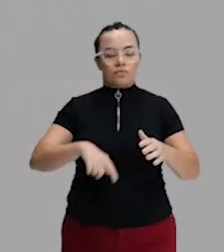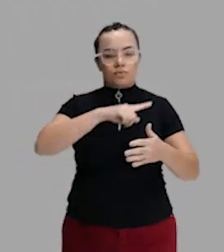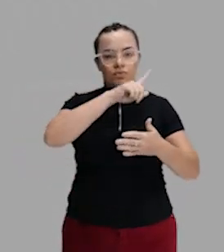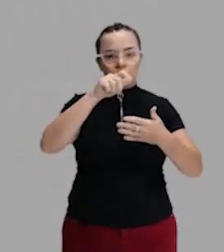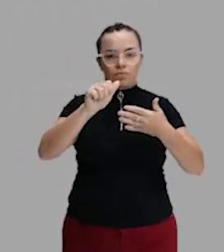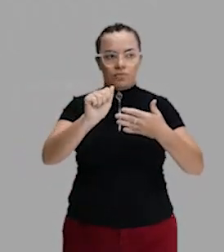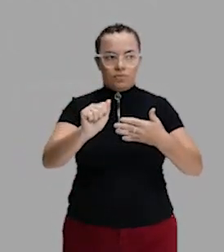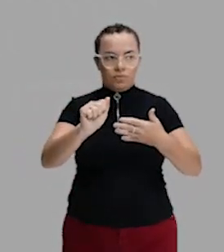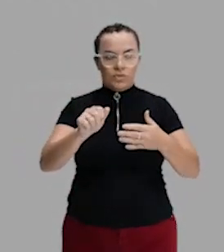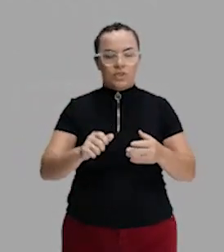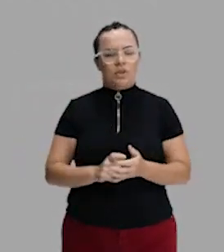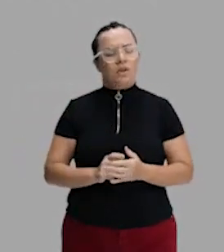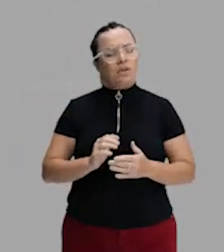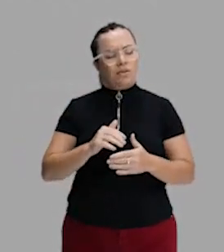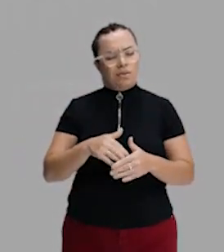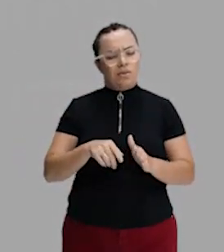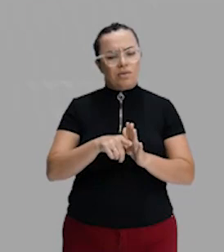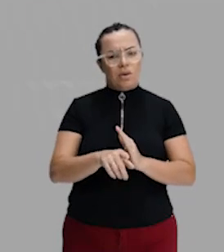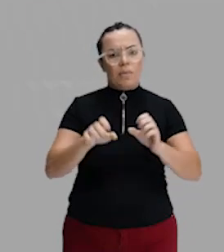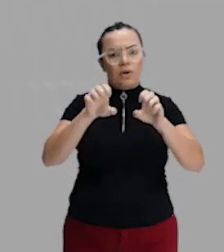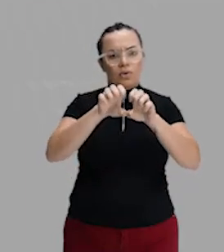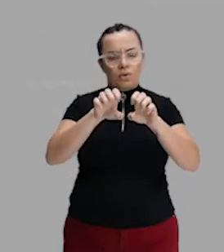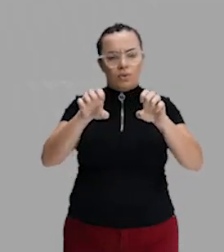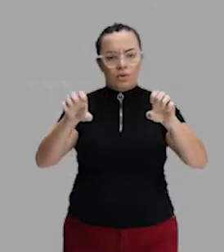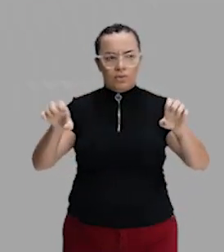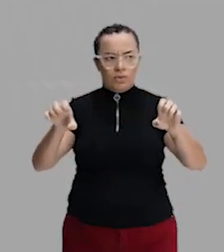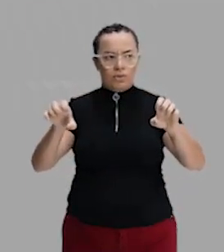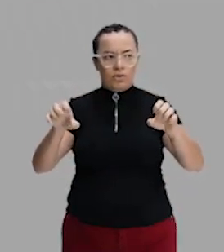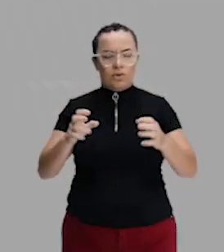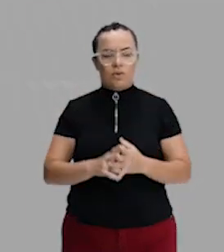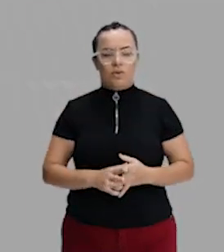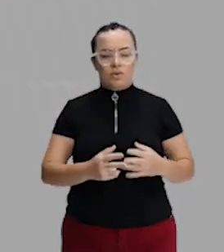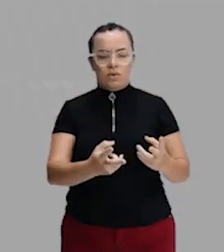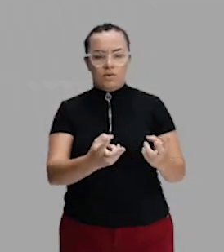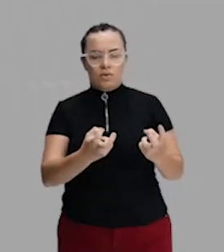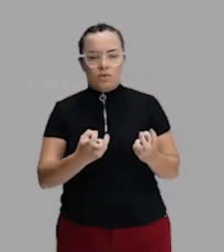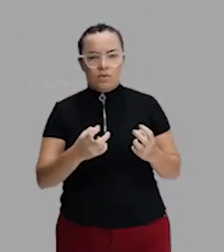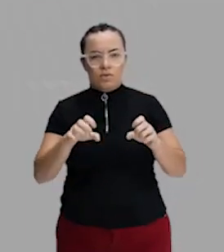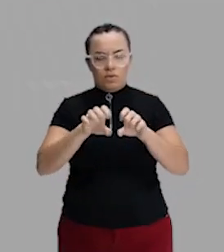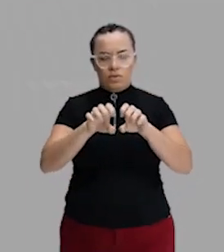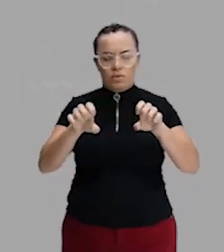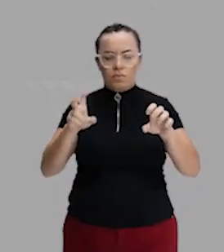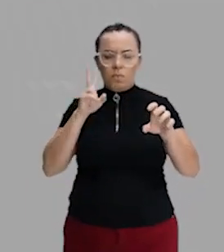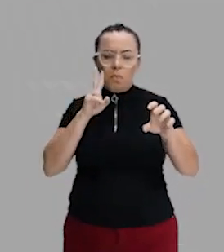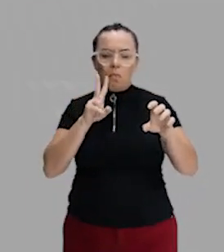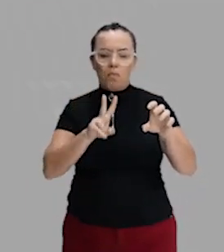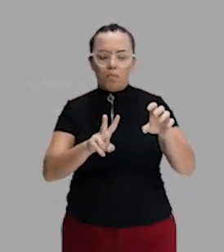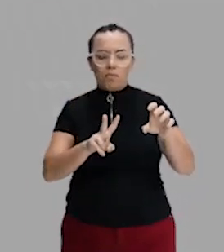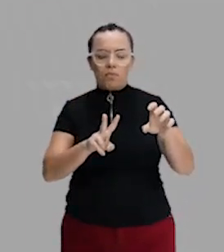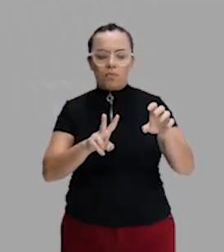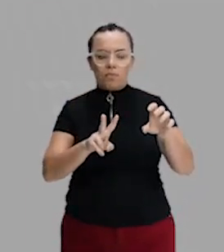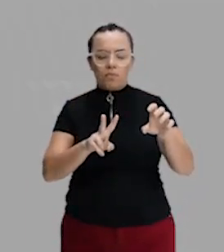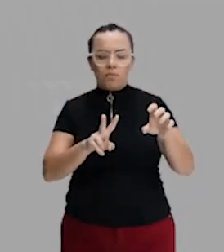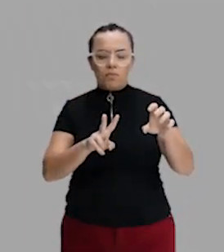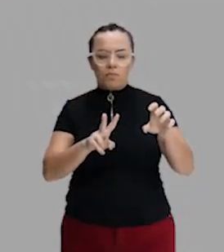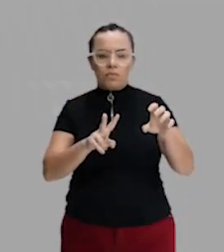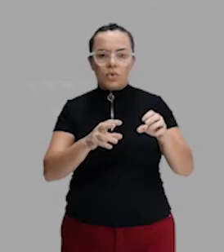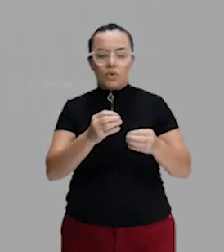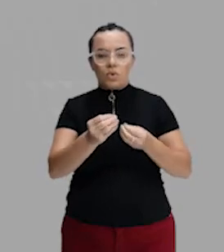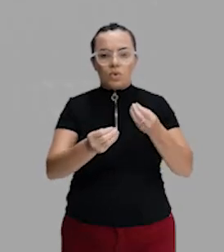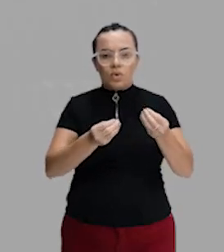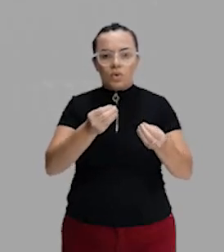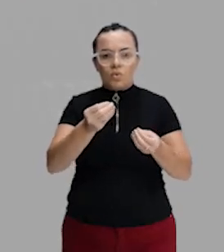ele me deu a equação. A primeira coisa que eu tenho que fazer é observar a equação e ver qual é o formato dessa